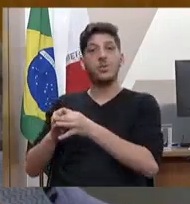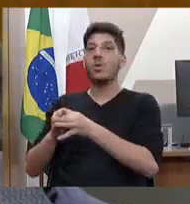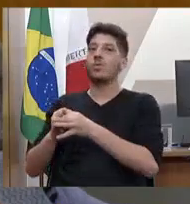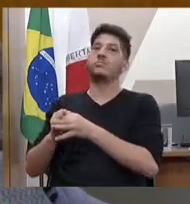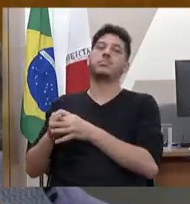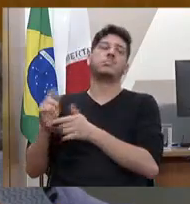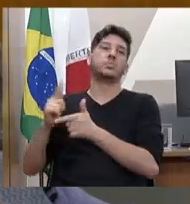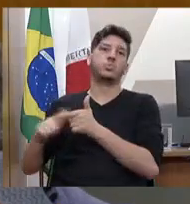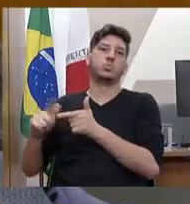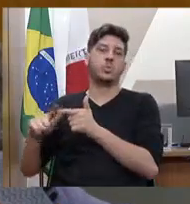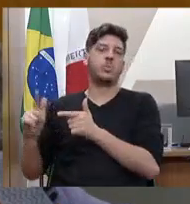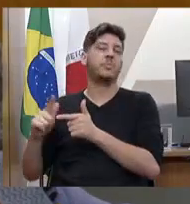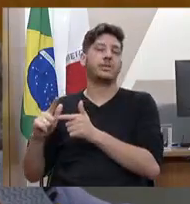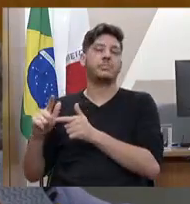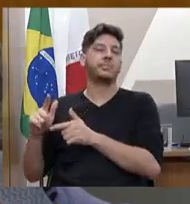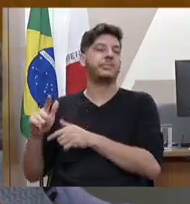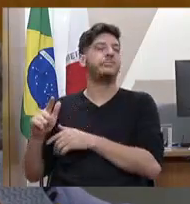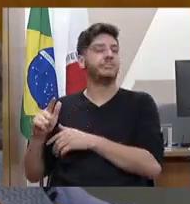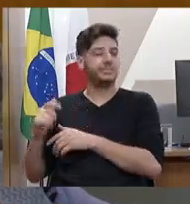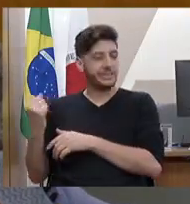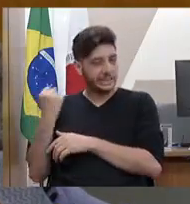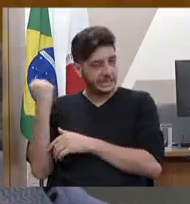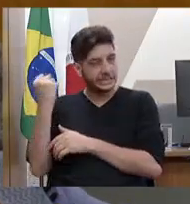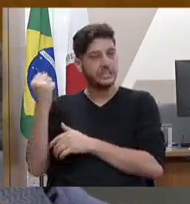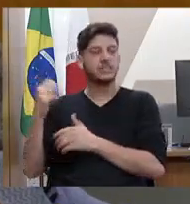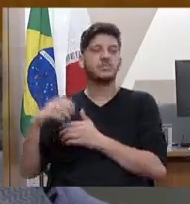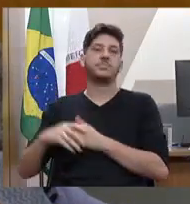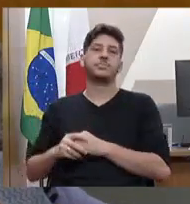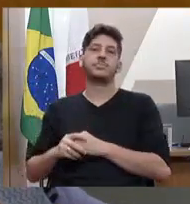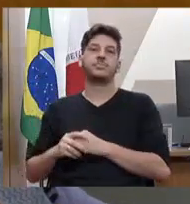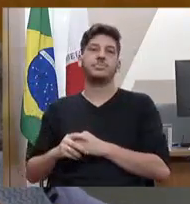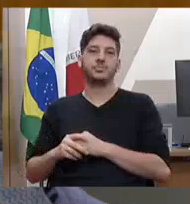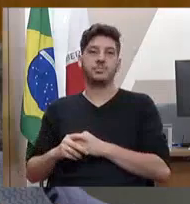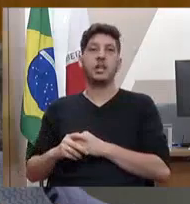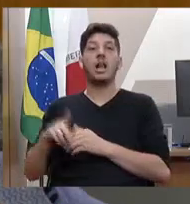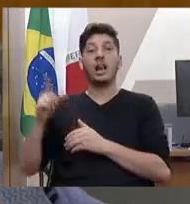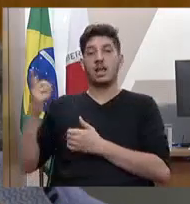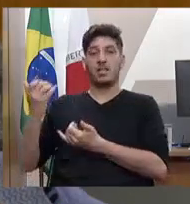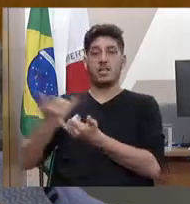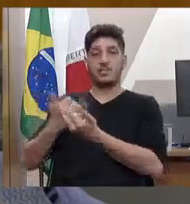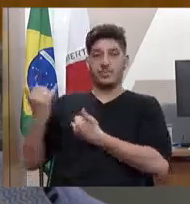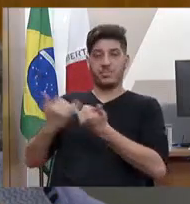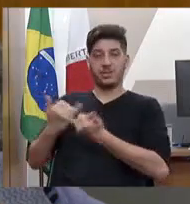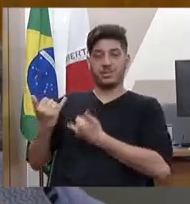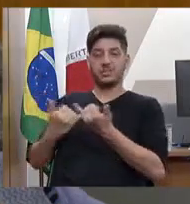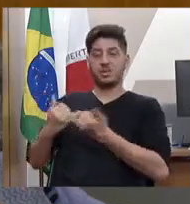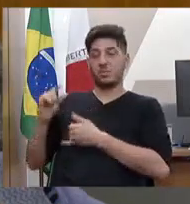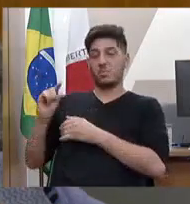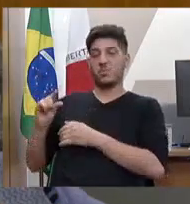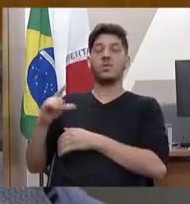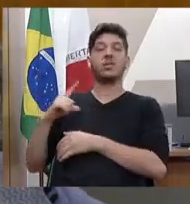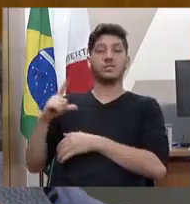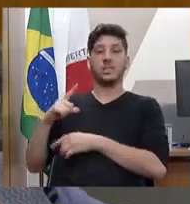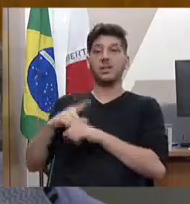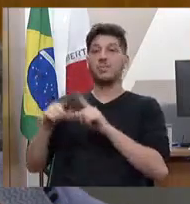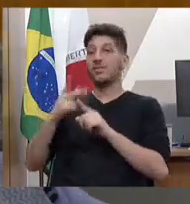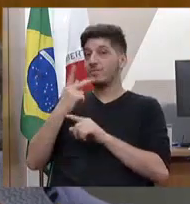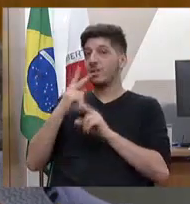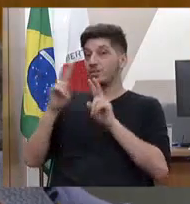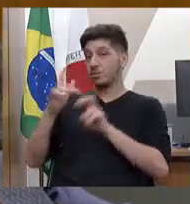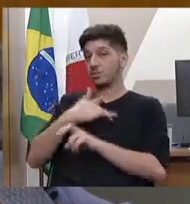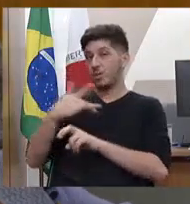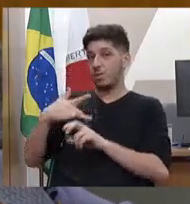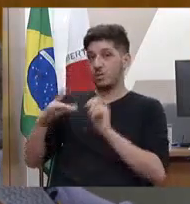embaixo o porquê que não é tudo notificada aí eu vi o rombo falar a questão da Saúde segurança no